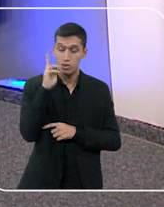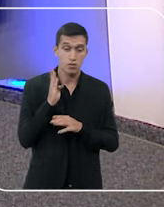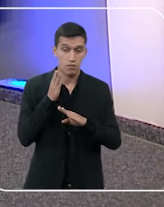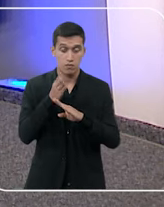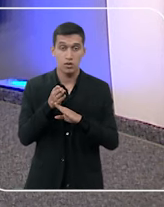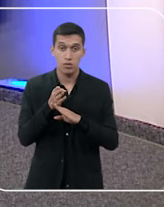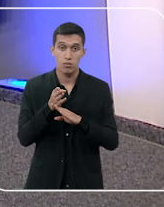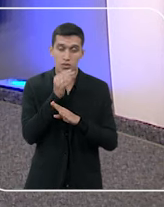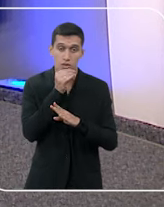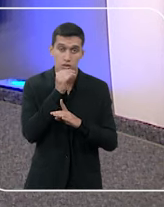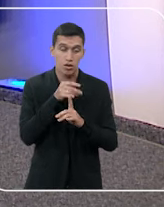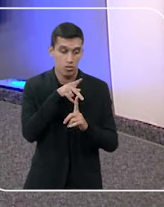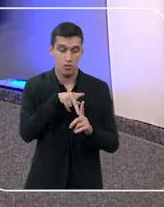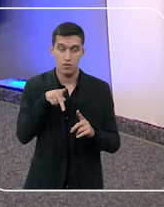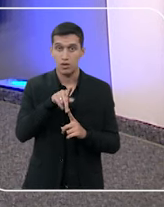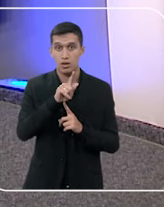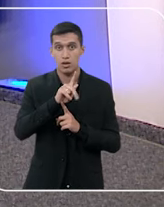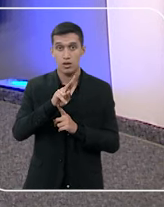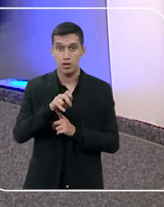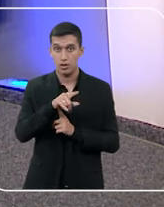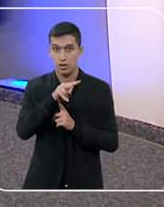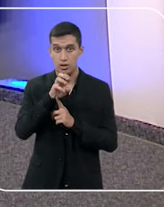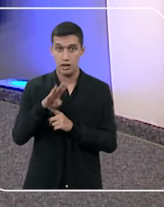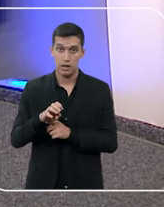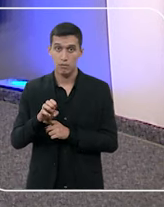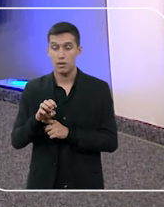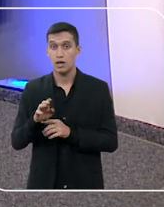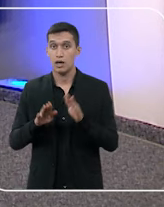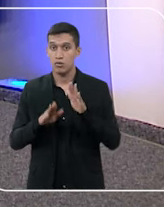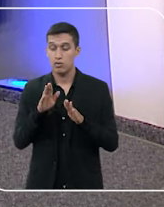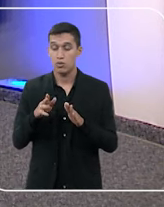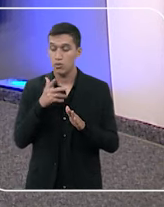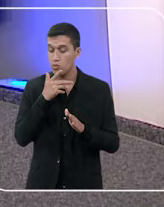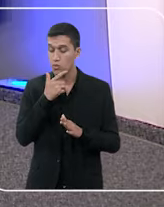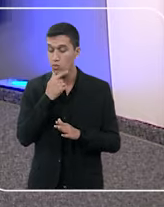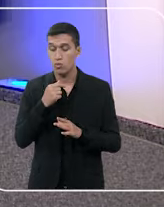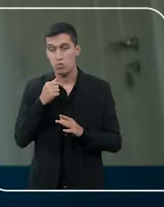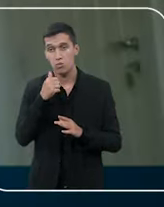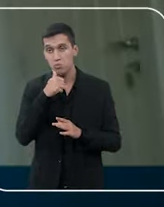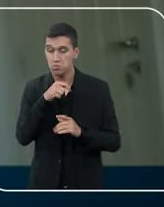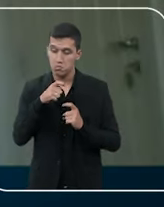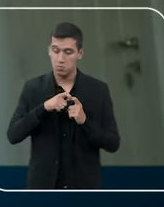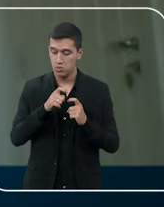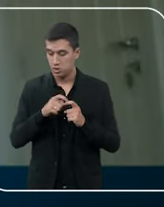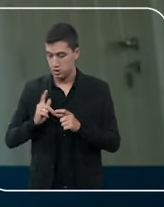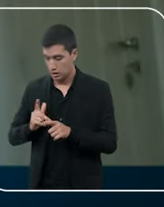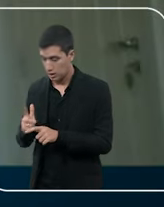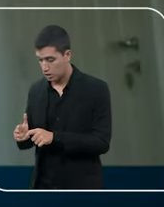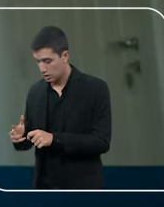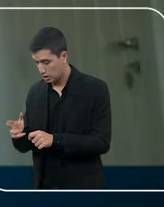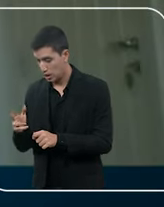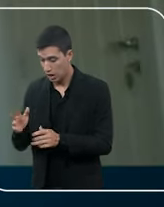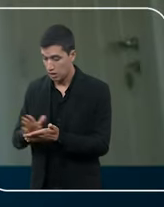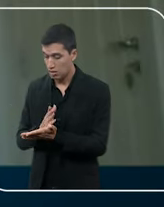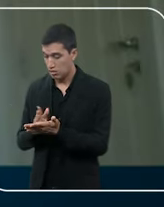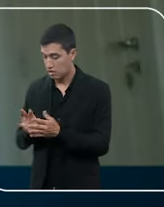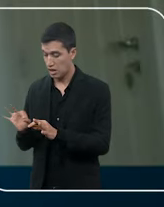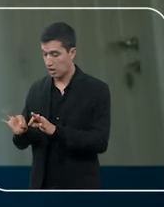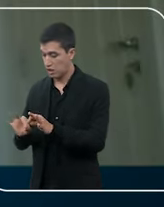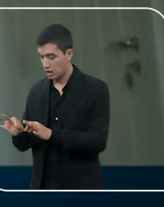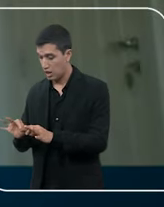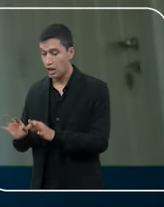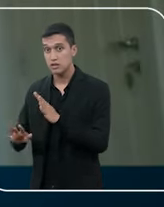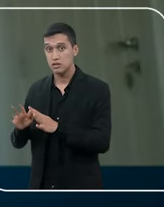professor Guilherme ele falou da gaze esquecida, isso pode ser atestado também talvez por fotos e também por